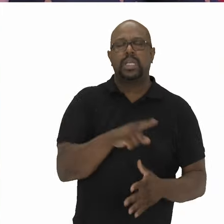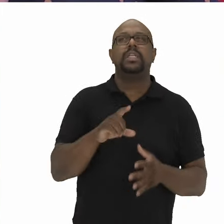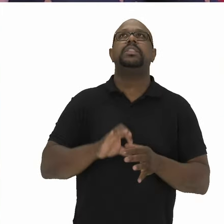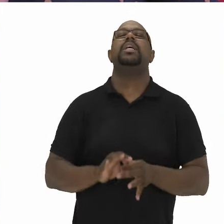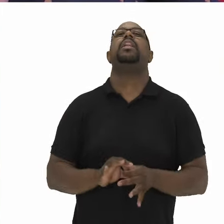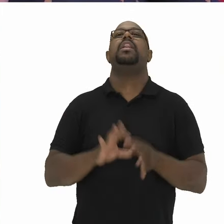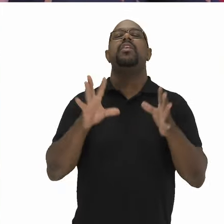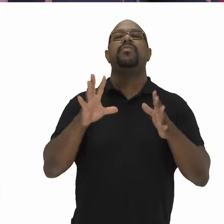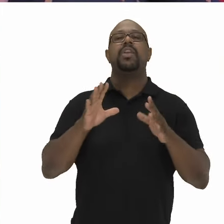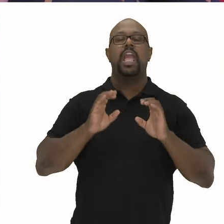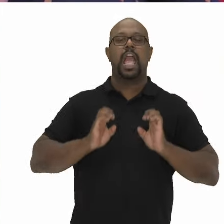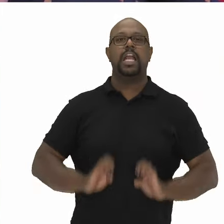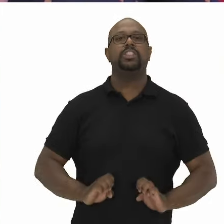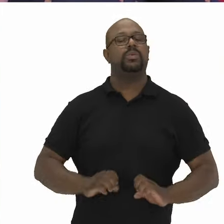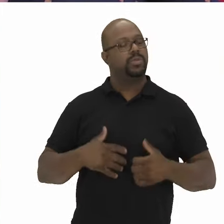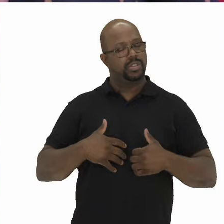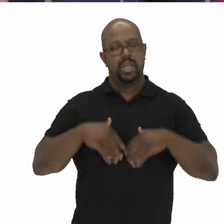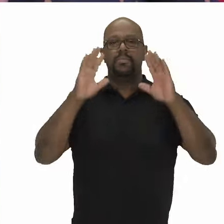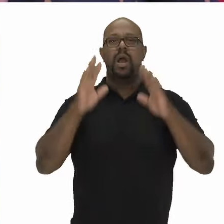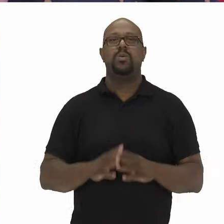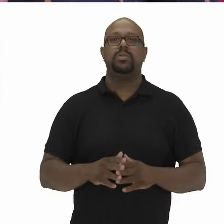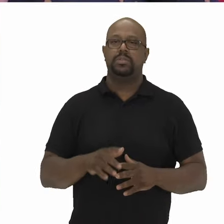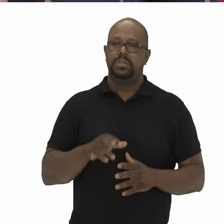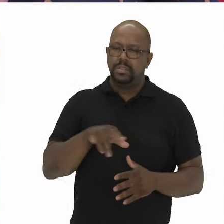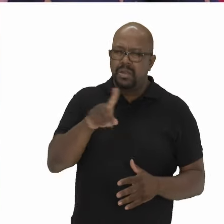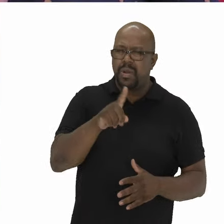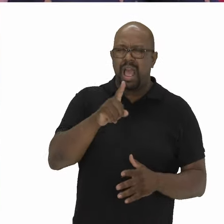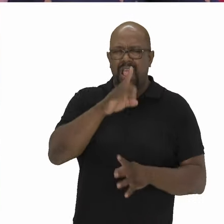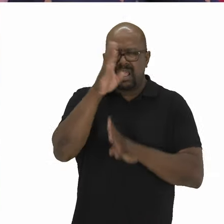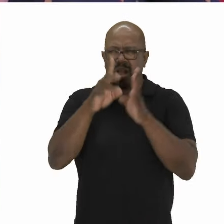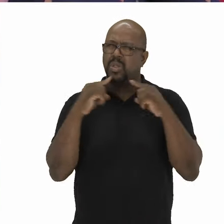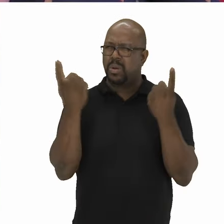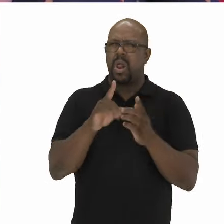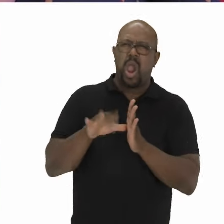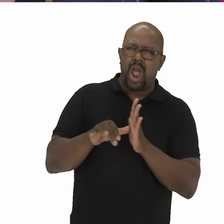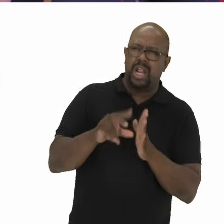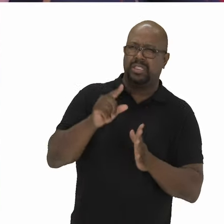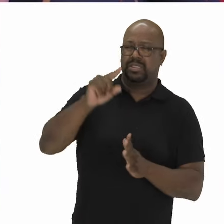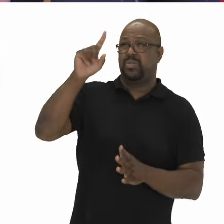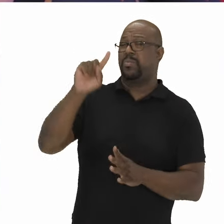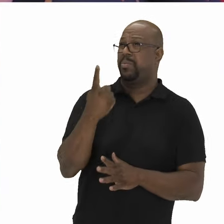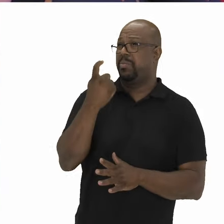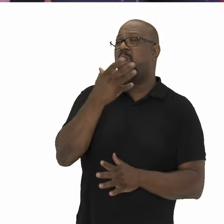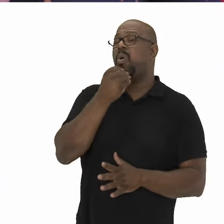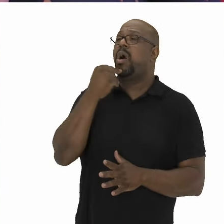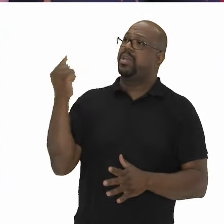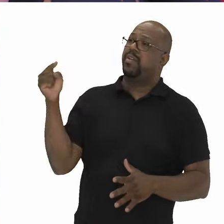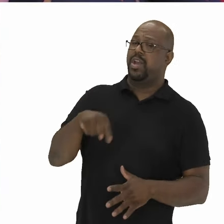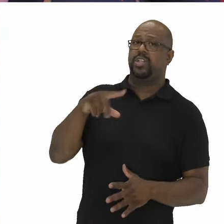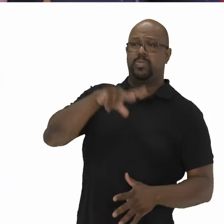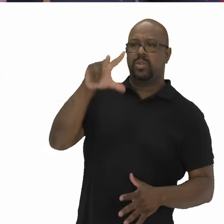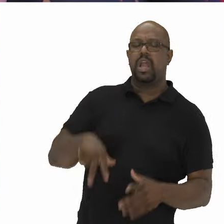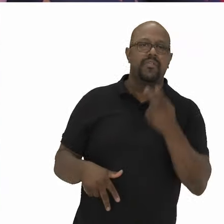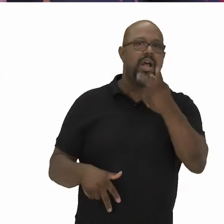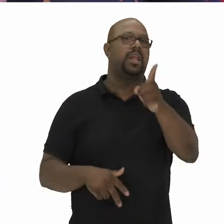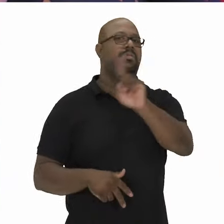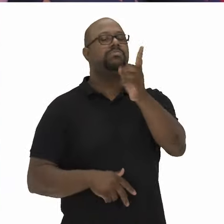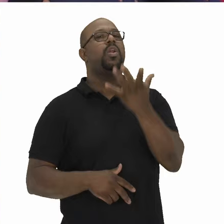a cons Liv ético eamb não é inútil todo mundo aqui é corrupto desde o primeiro homem que veio de